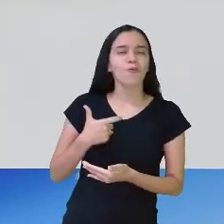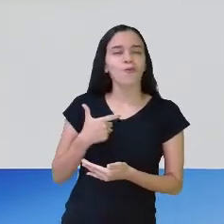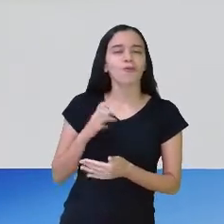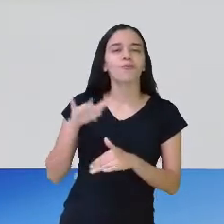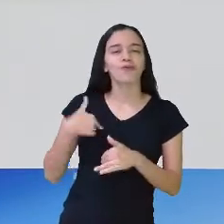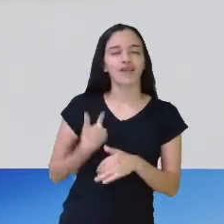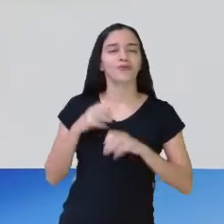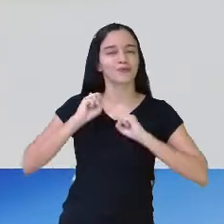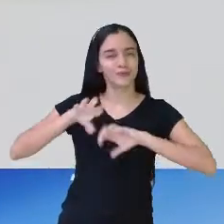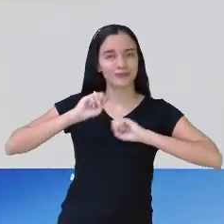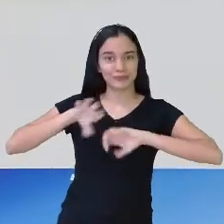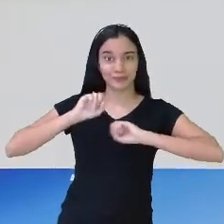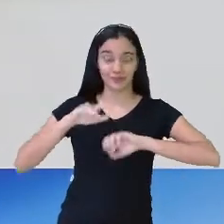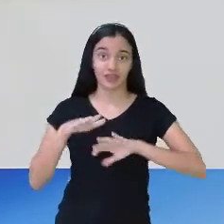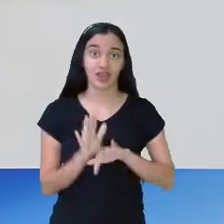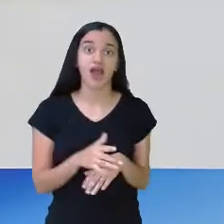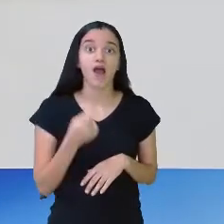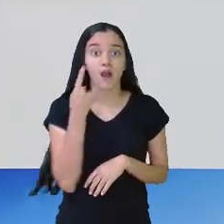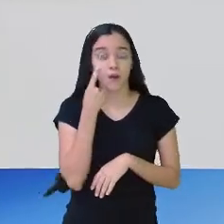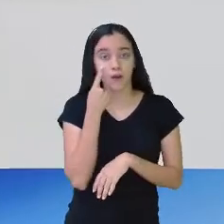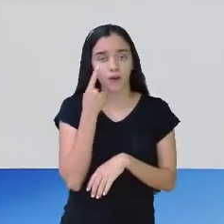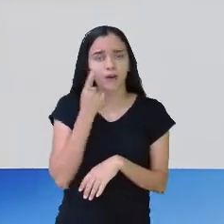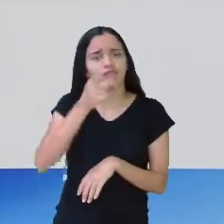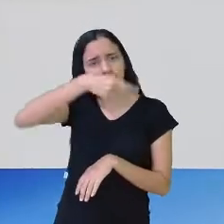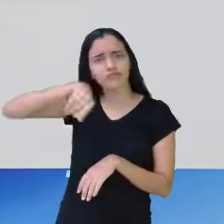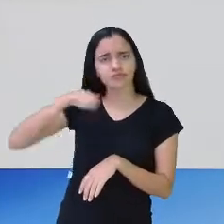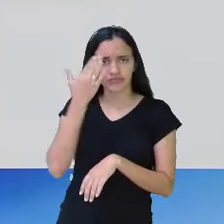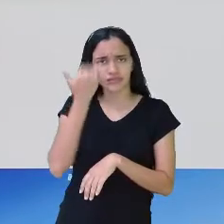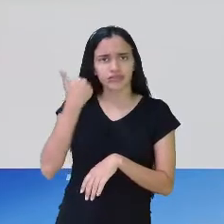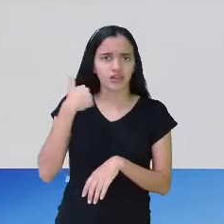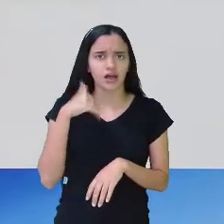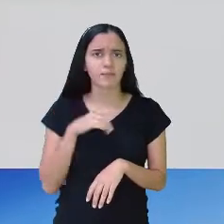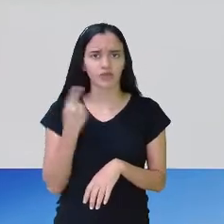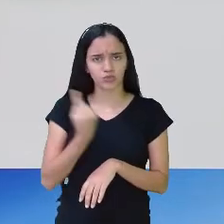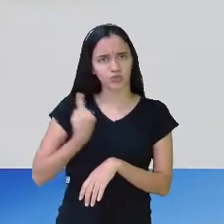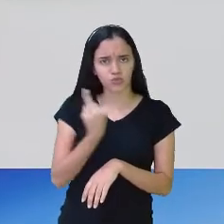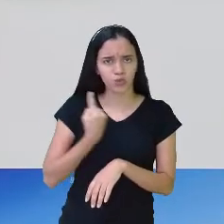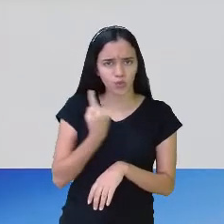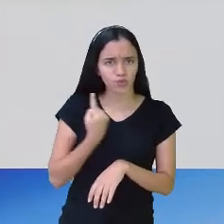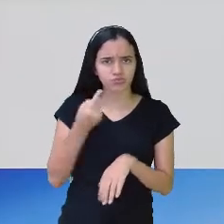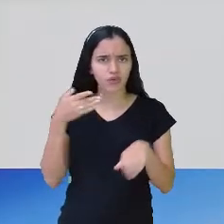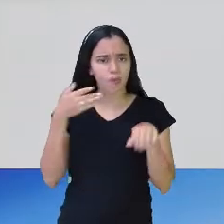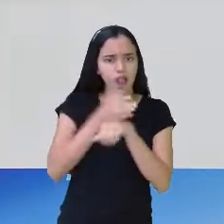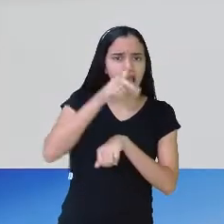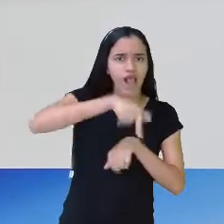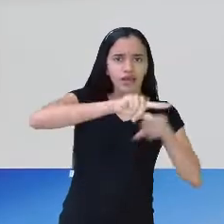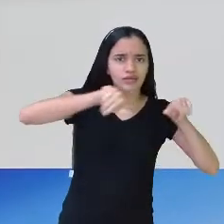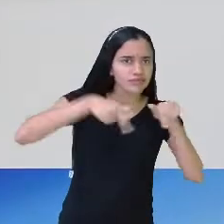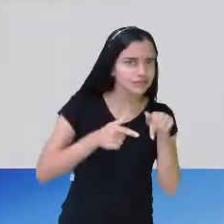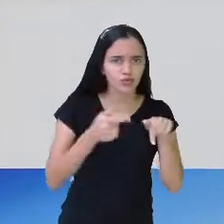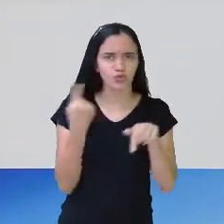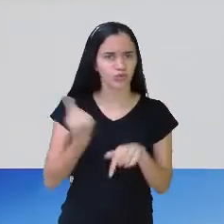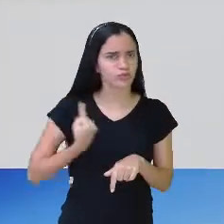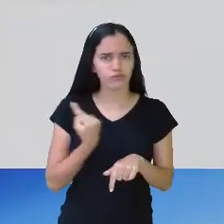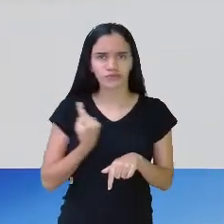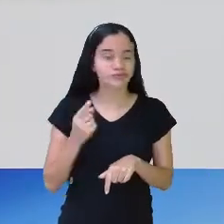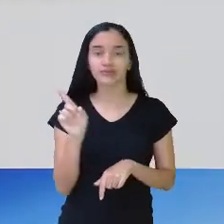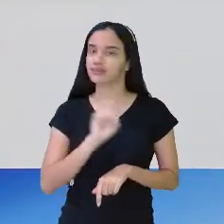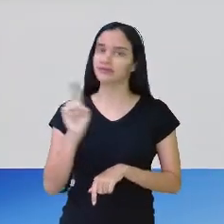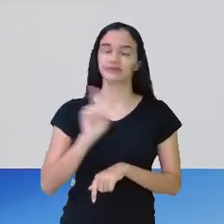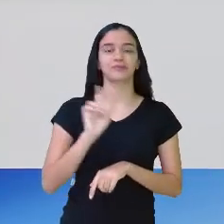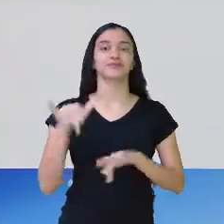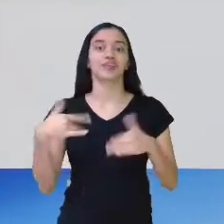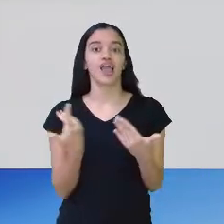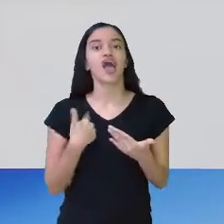pelo que eu ensino. Como vocês sabem, eu nunca ando sozinha, né? Eu nunca entro aqui nesse estúdio sozinha.